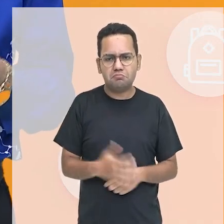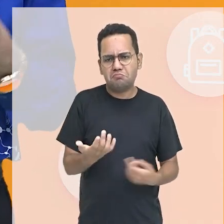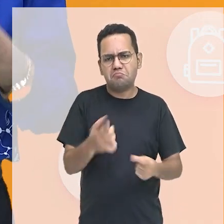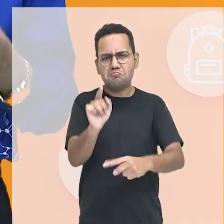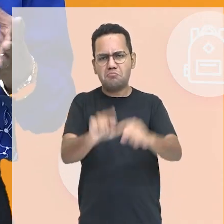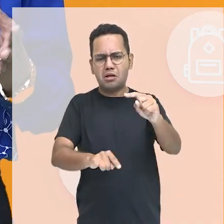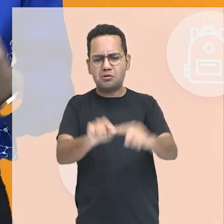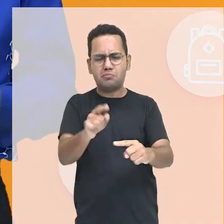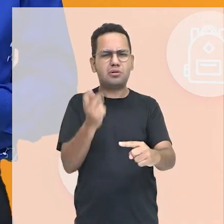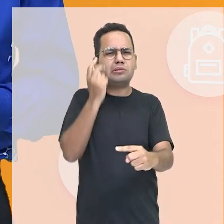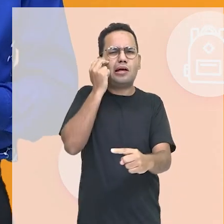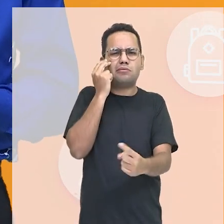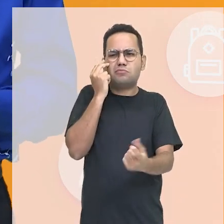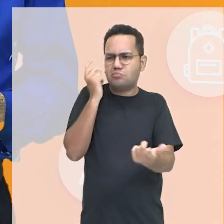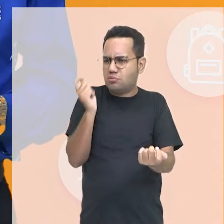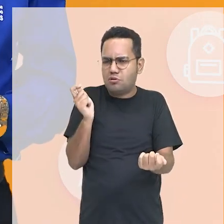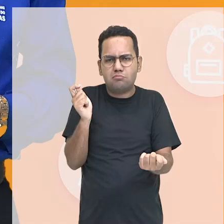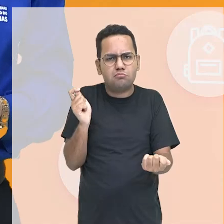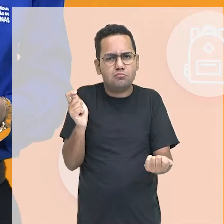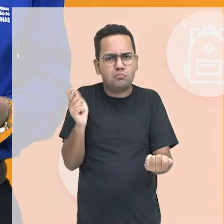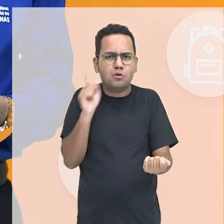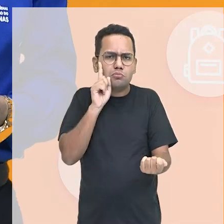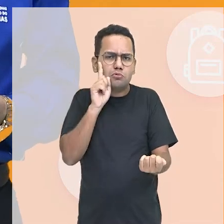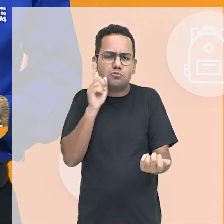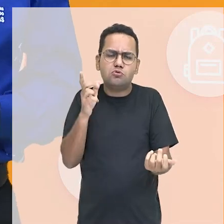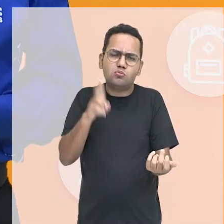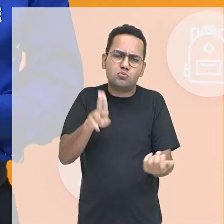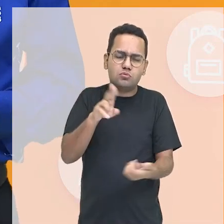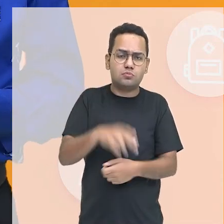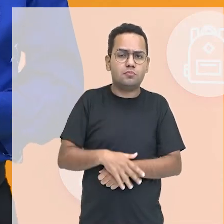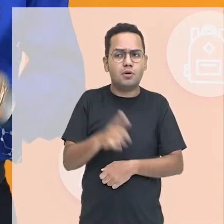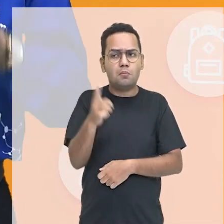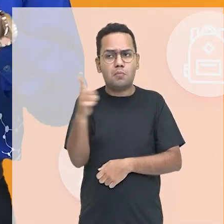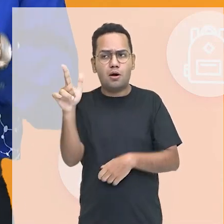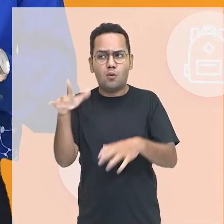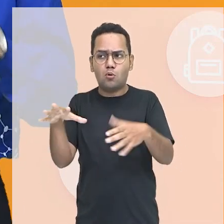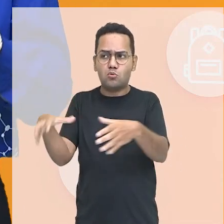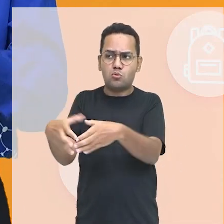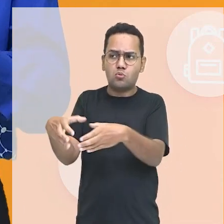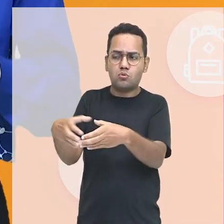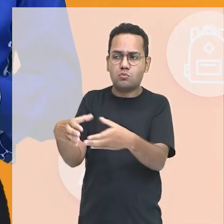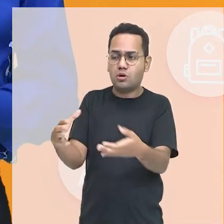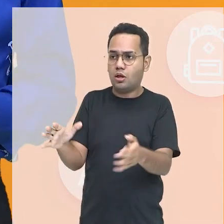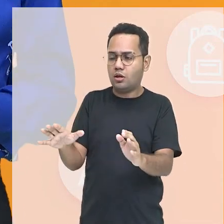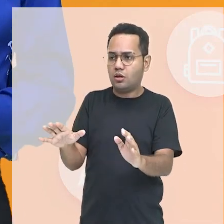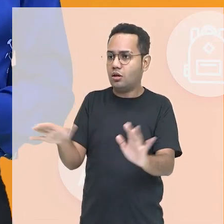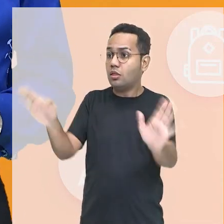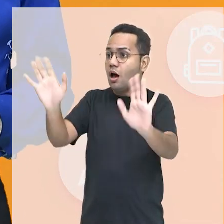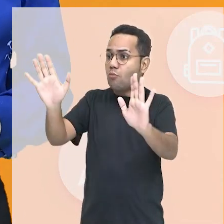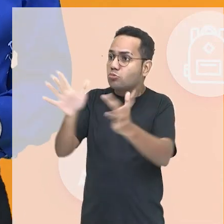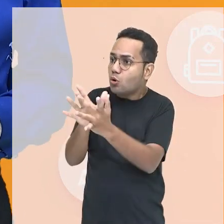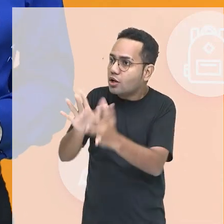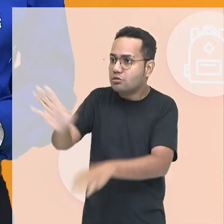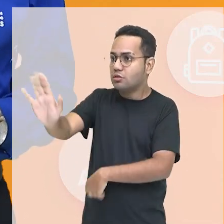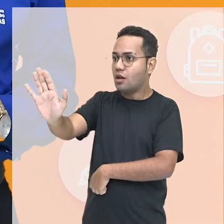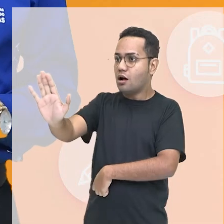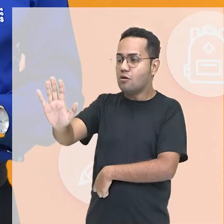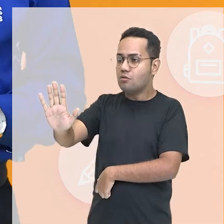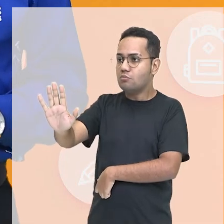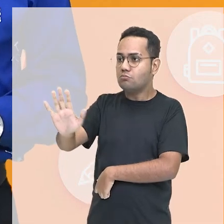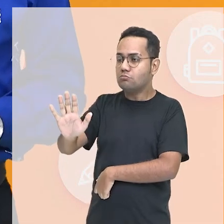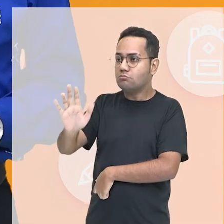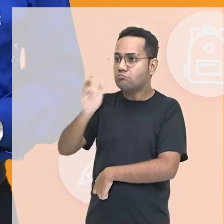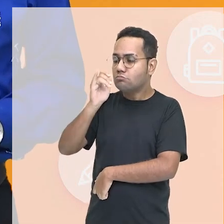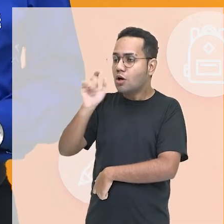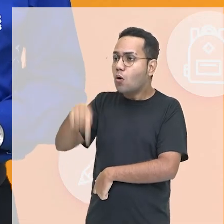ser comum, eu uso no meu dia a dia, mas para outra comunidade vão dizer, não toque nisso, isso é